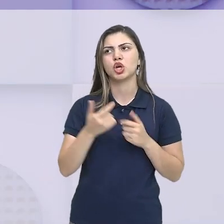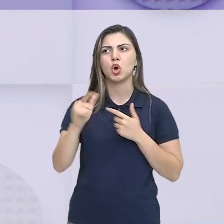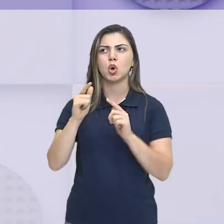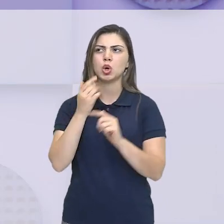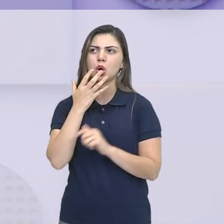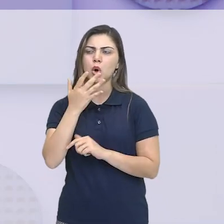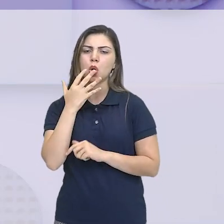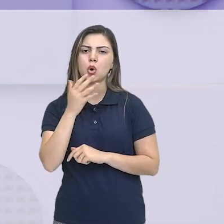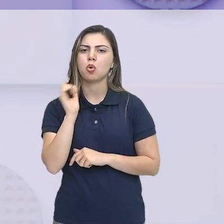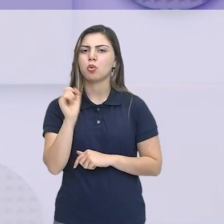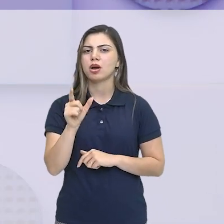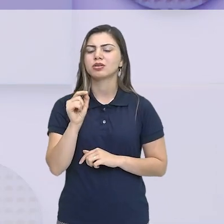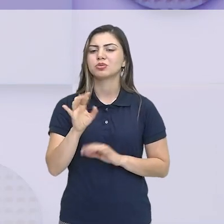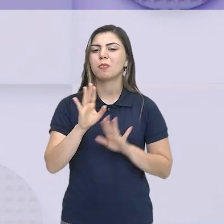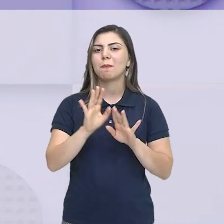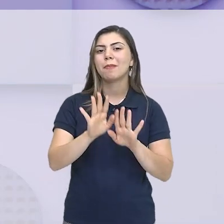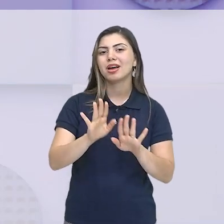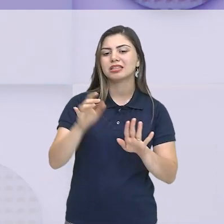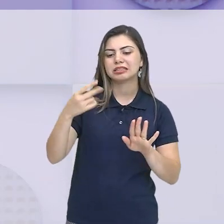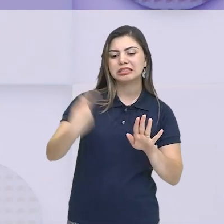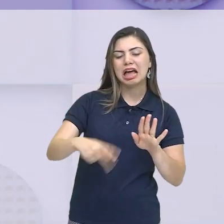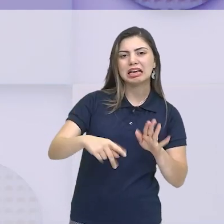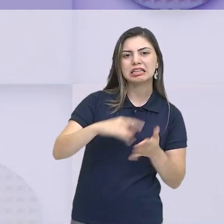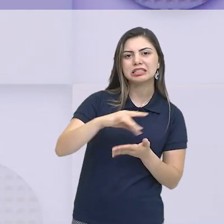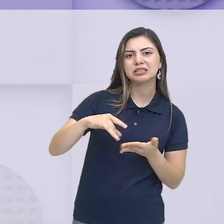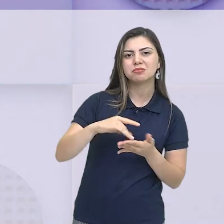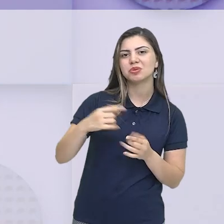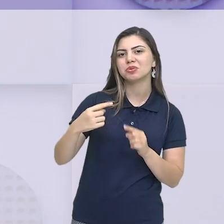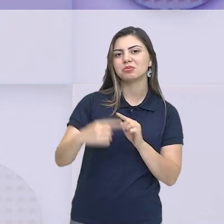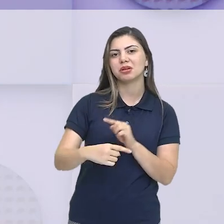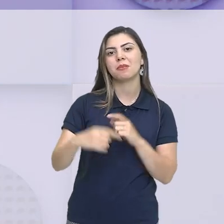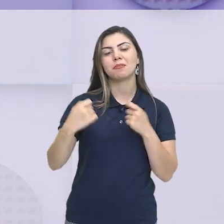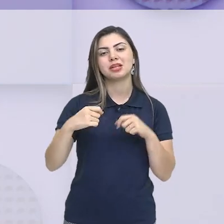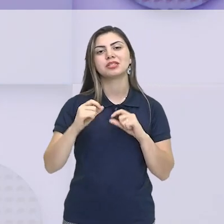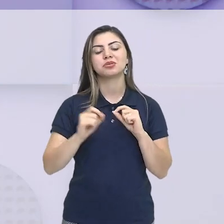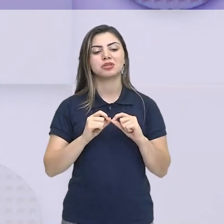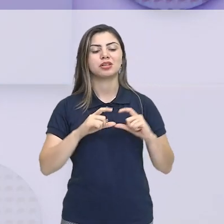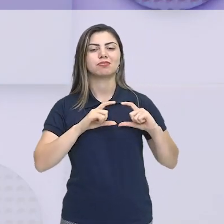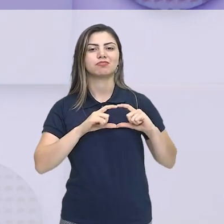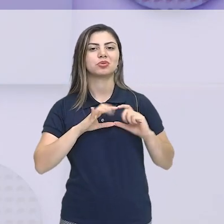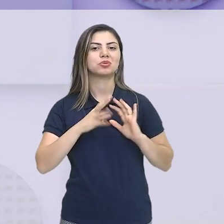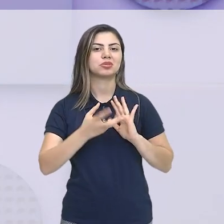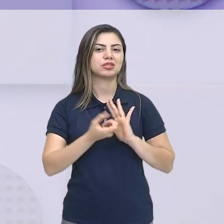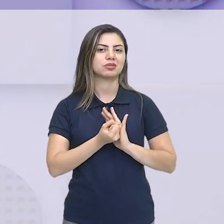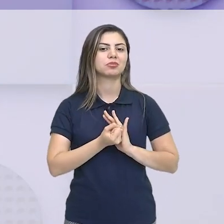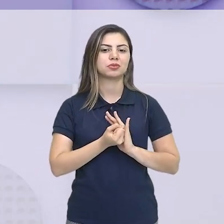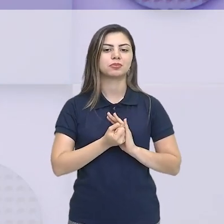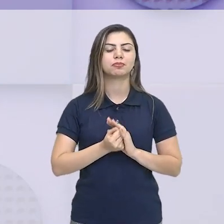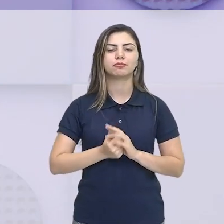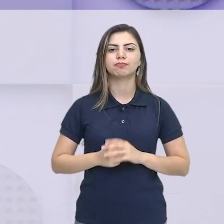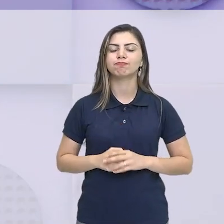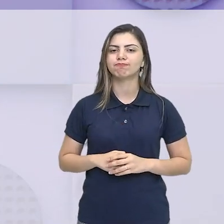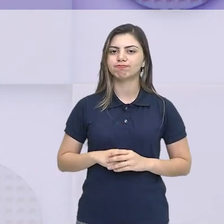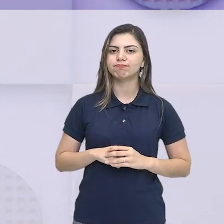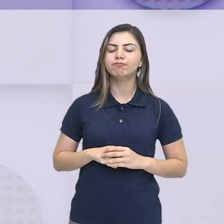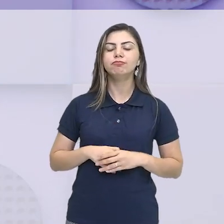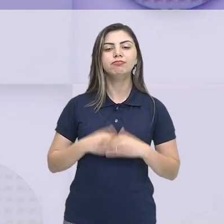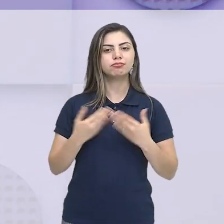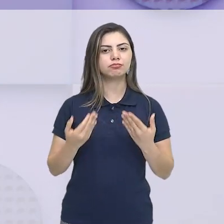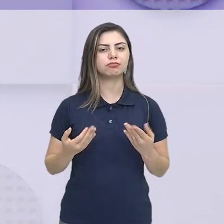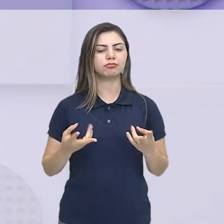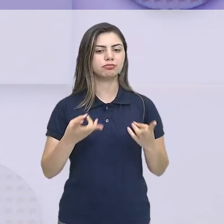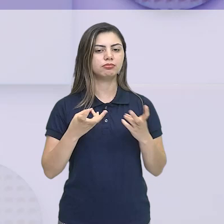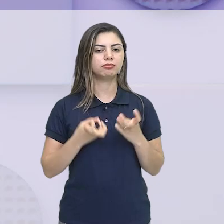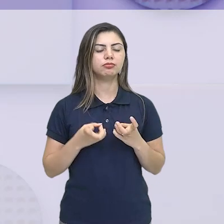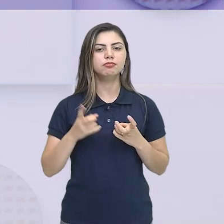camisa azul, né? Mas não seria do centro de mídia. É preciso que haja também um outro símbolo que acompanha. Então é isso que